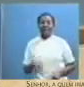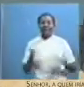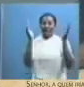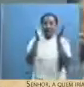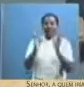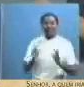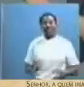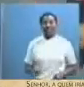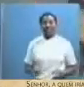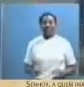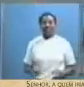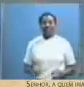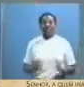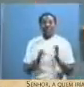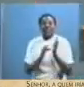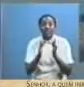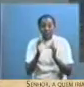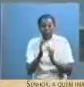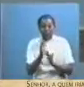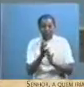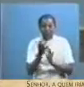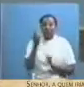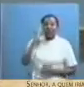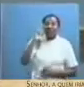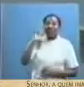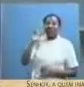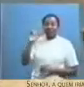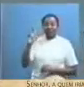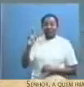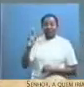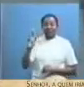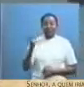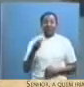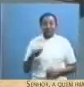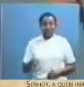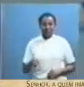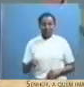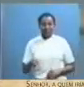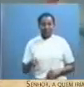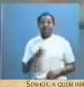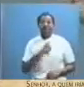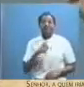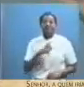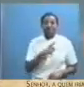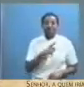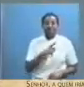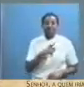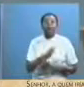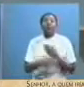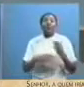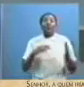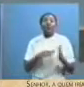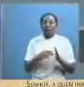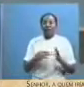os filhos e filhas de Deus e criar como se fosse filho dele e infelizmente nós estamos